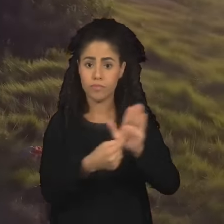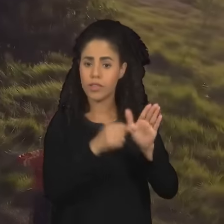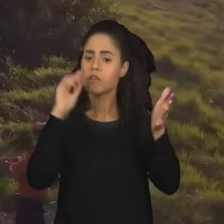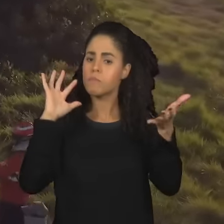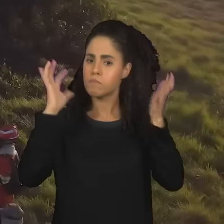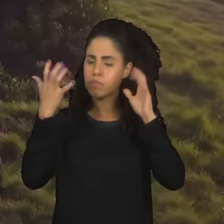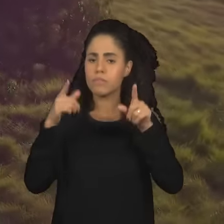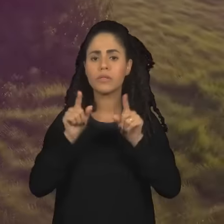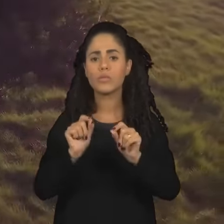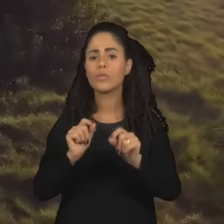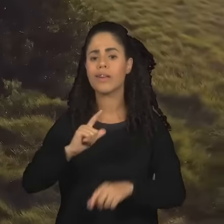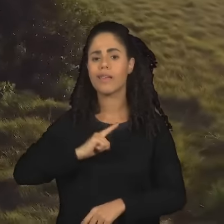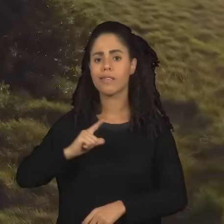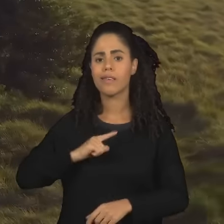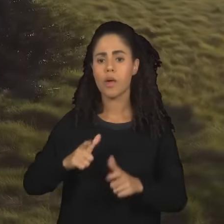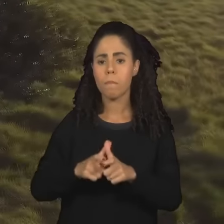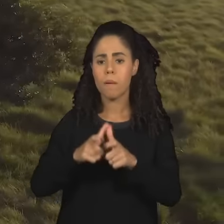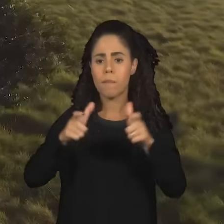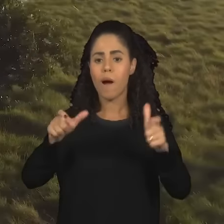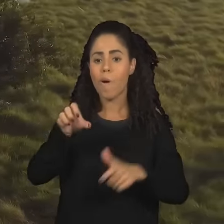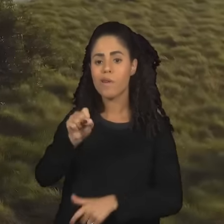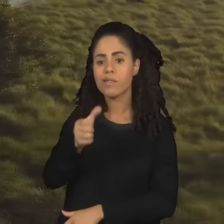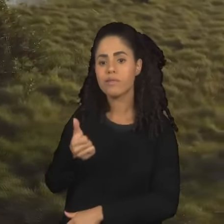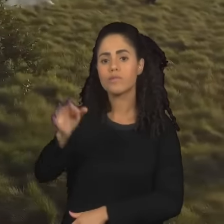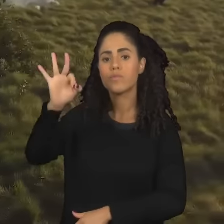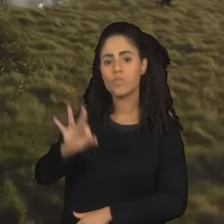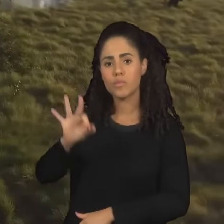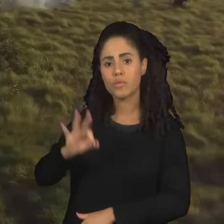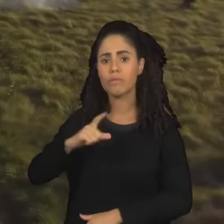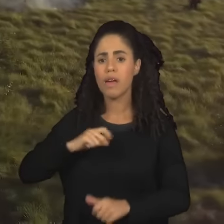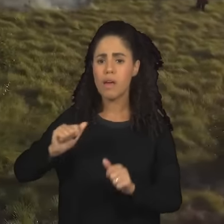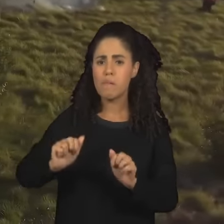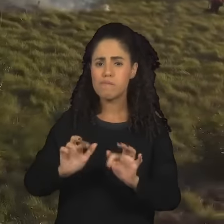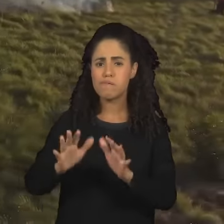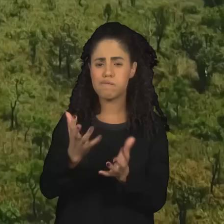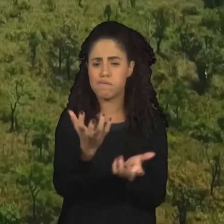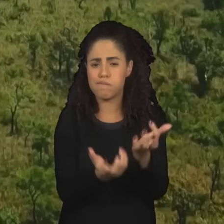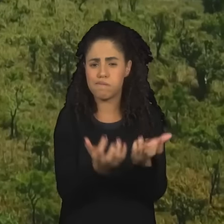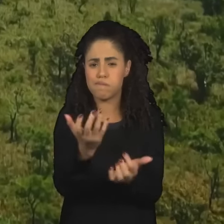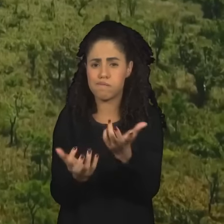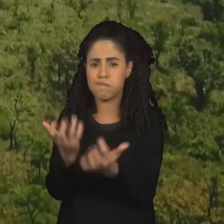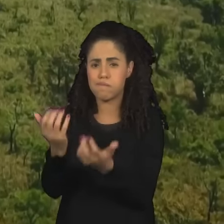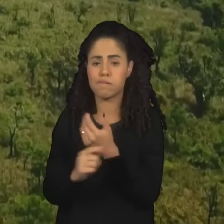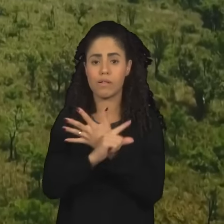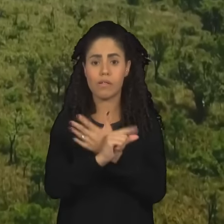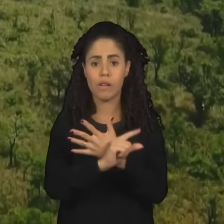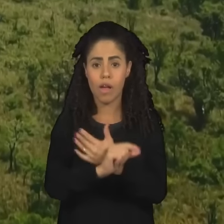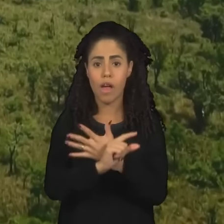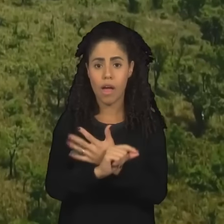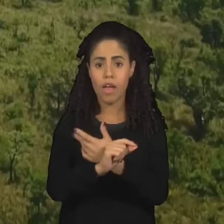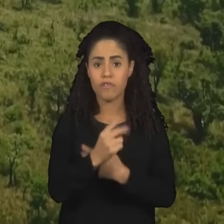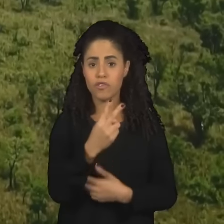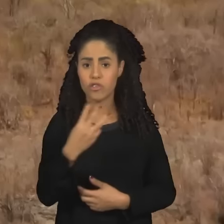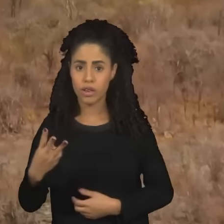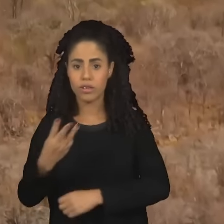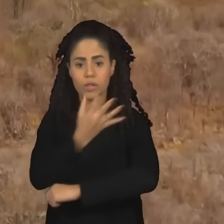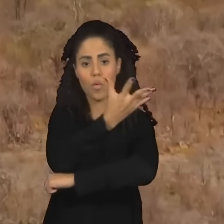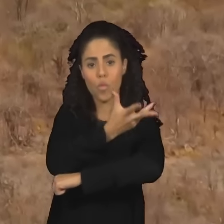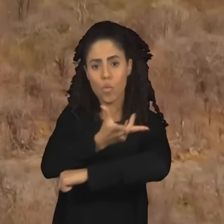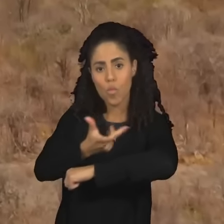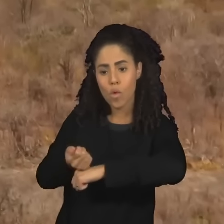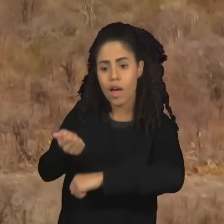houve um aumento de 86% nas emissões do Pantanal, de 23% no Cerrado e